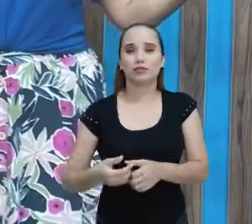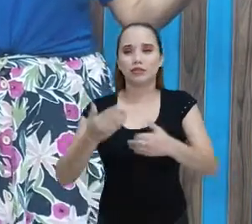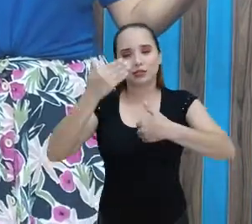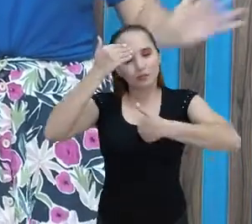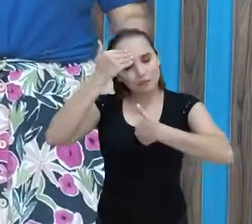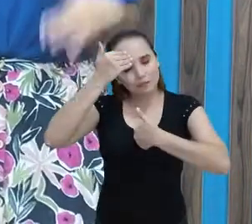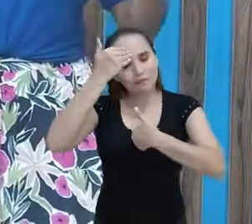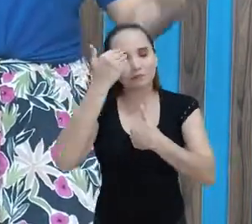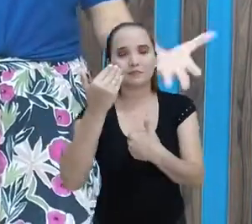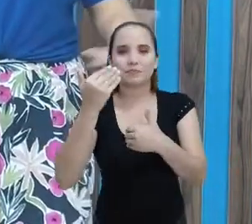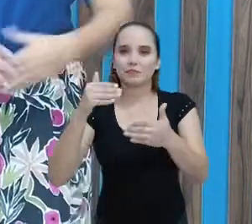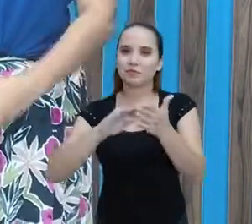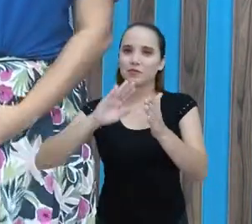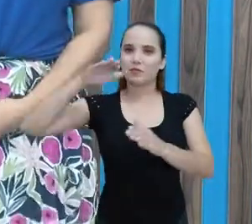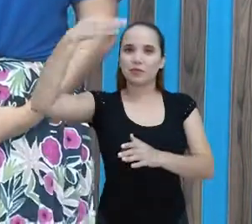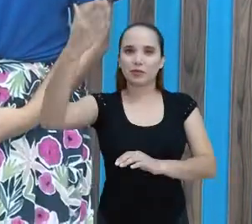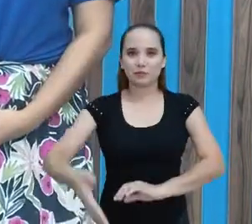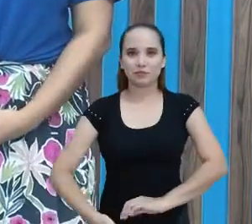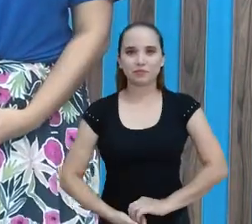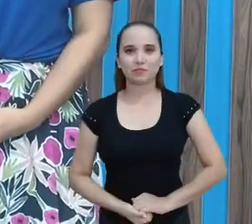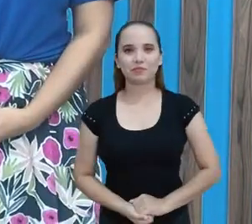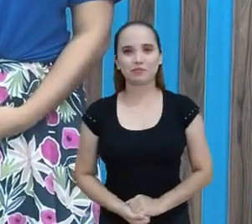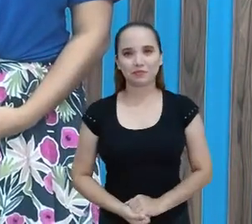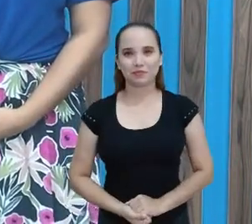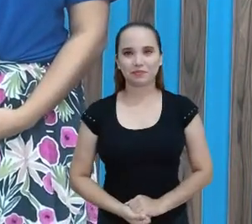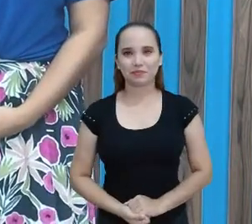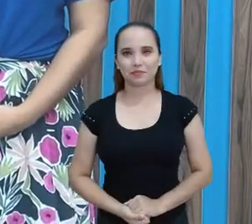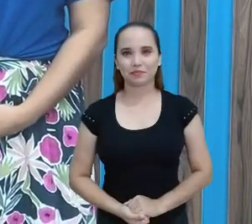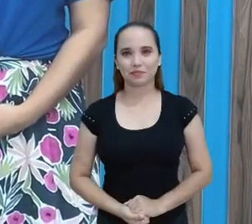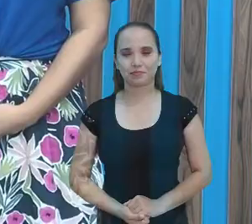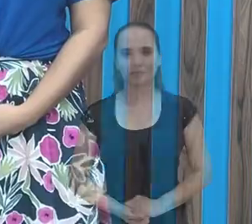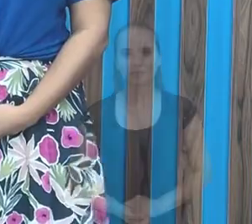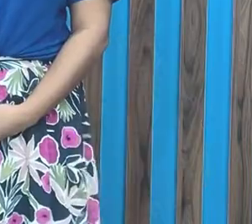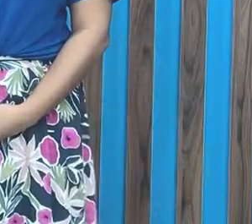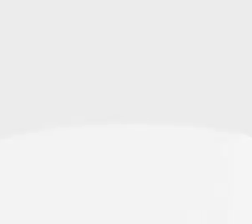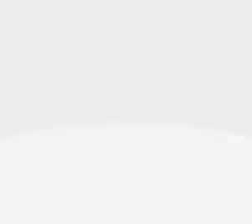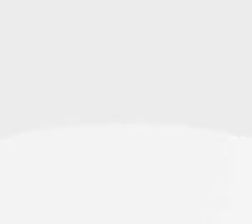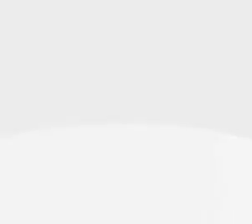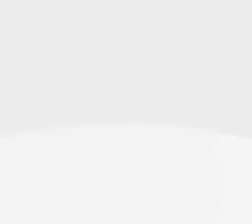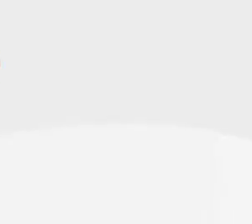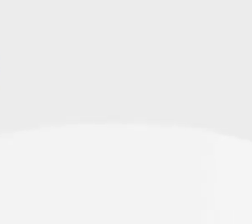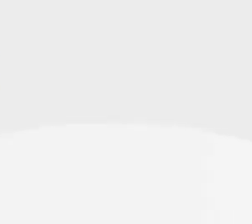Muito obrigada, pessoal, e até a próxima.